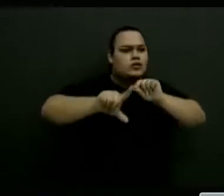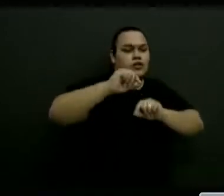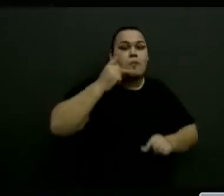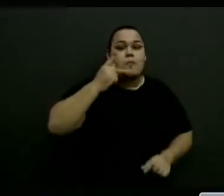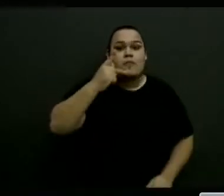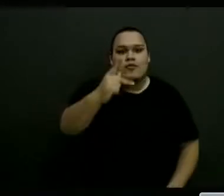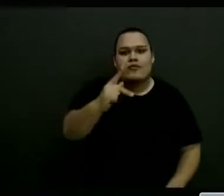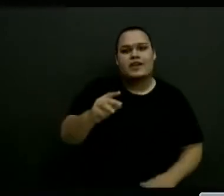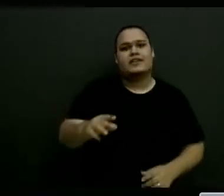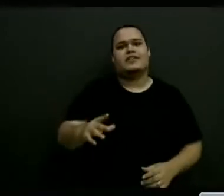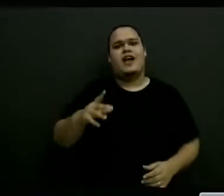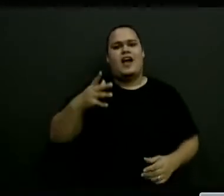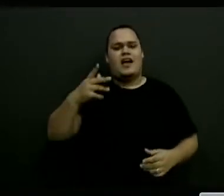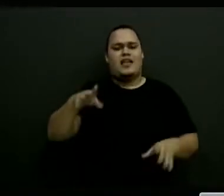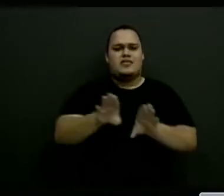juízes.